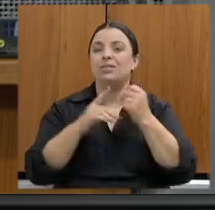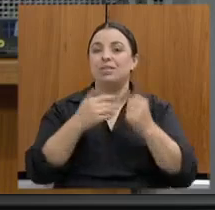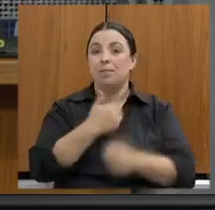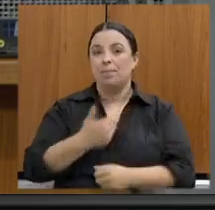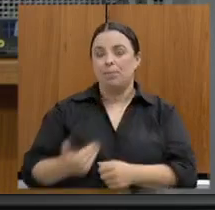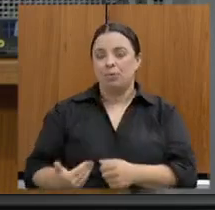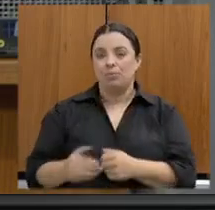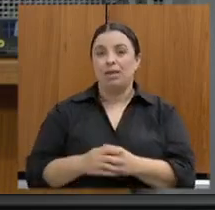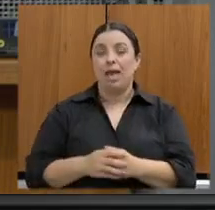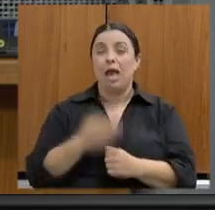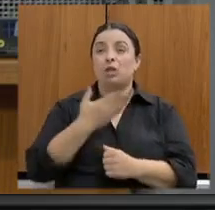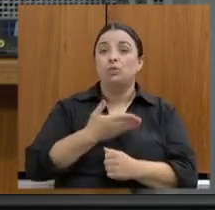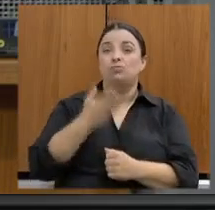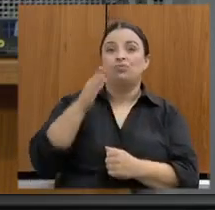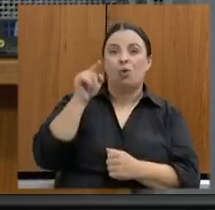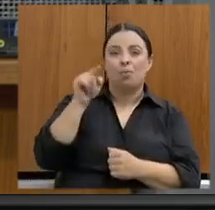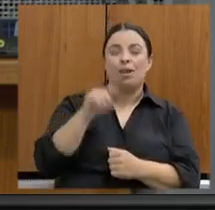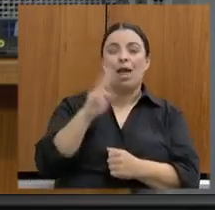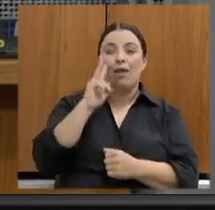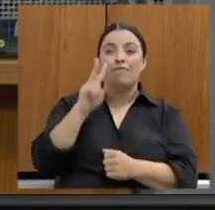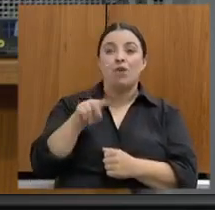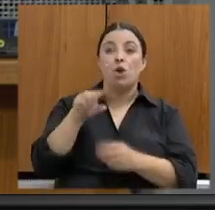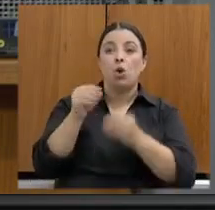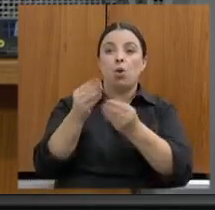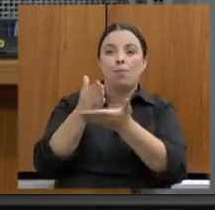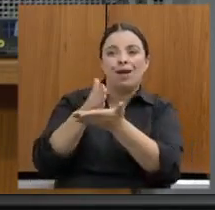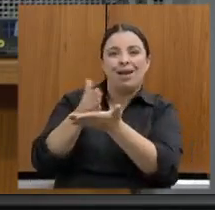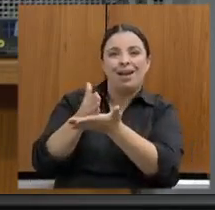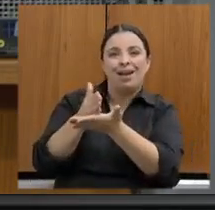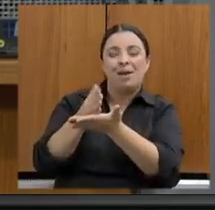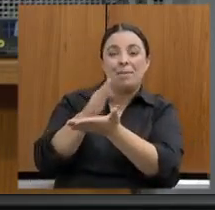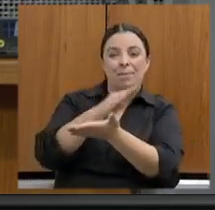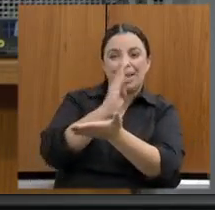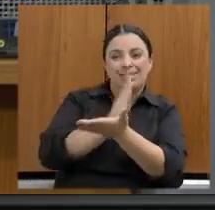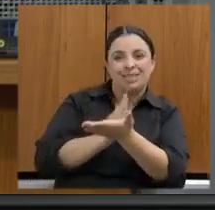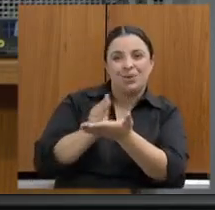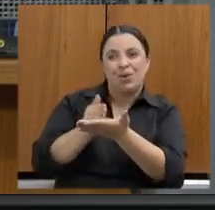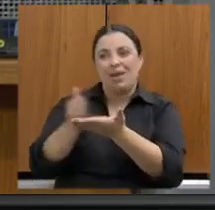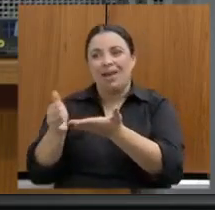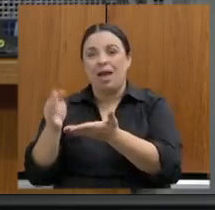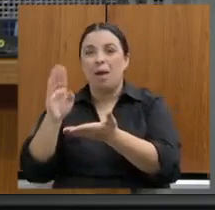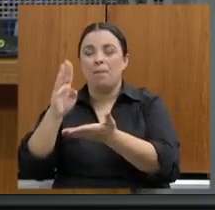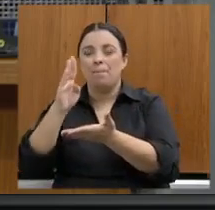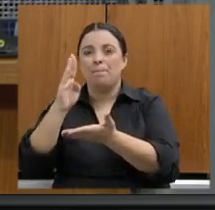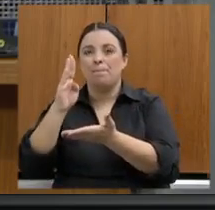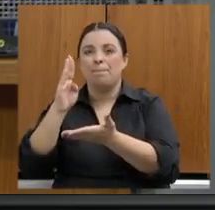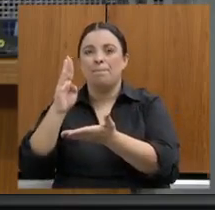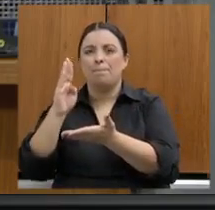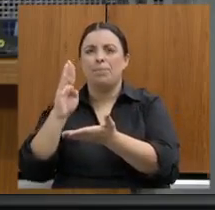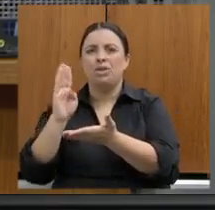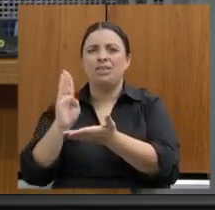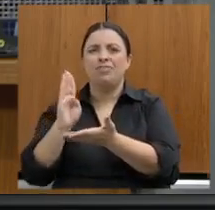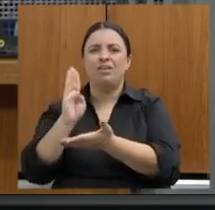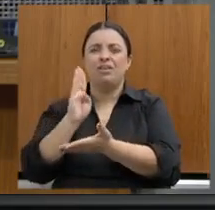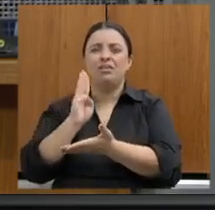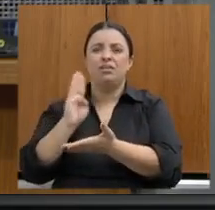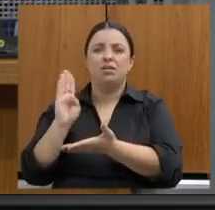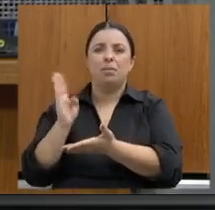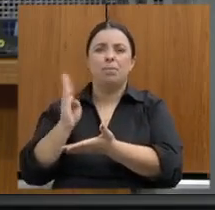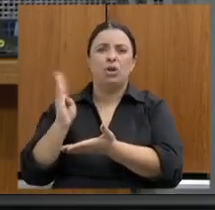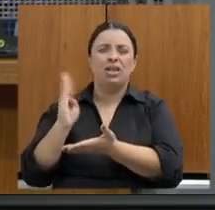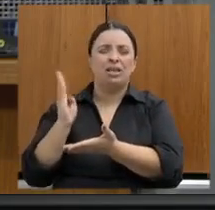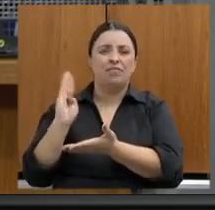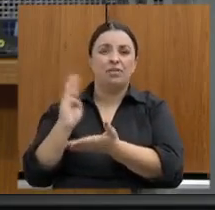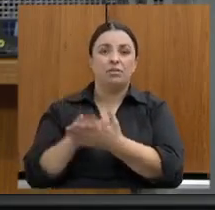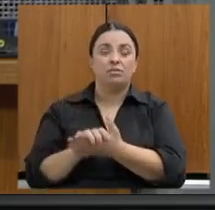e fomos ver a fronteira brasileira com a Bolívia 8 horas da noite fecha bom hein aí